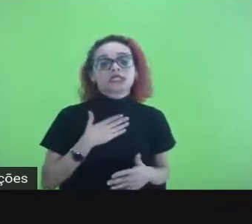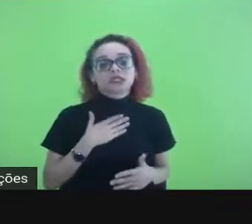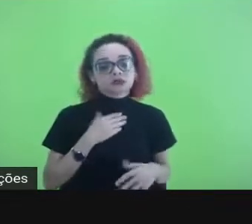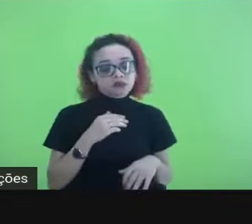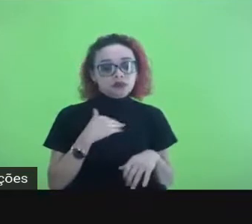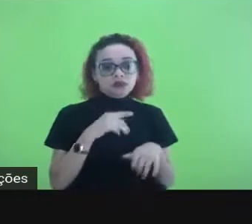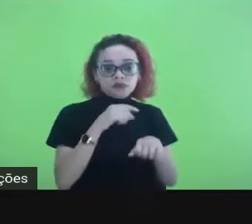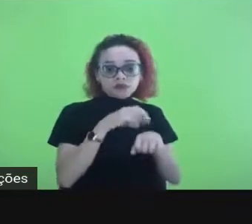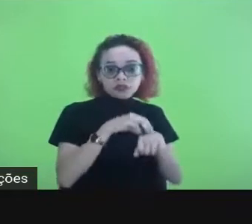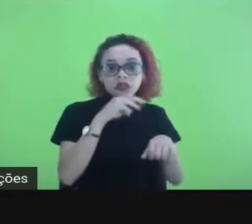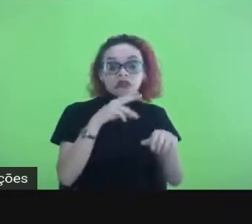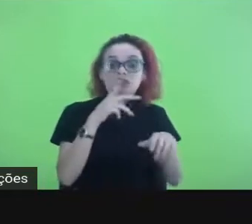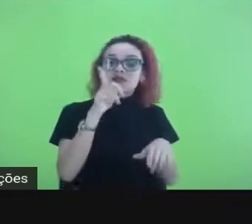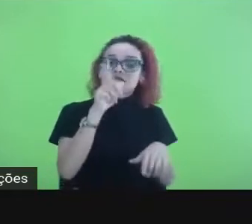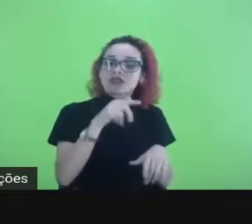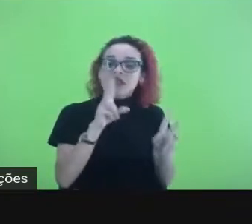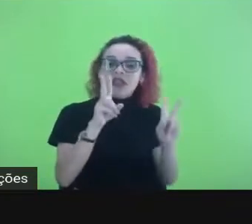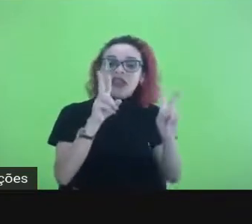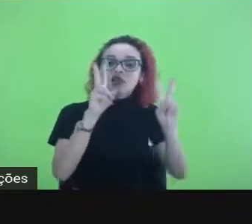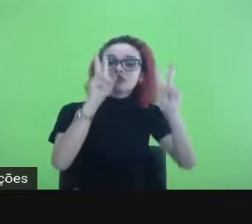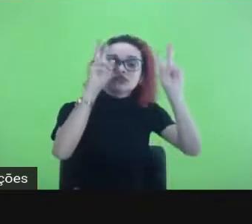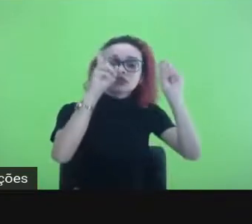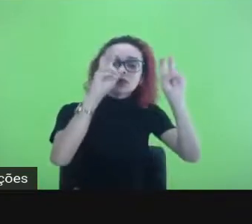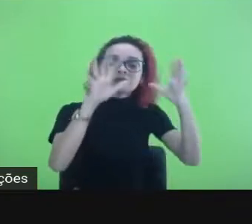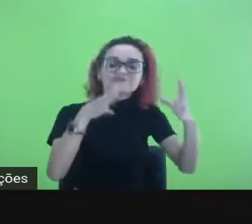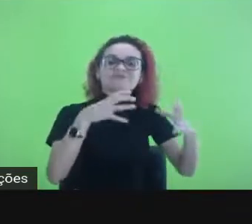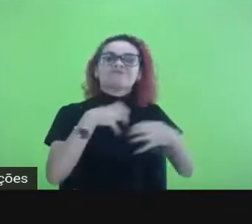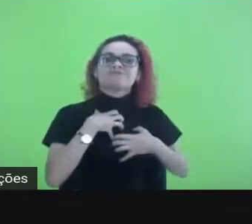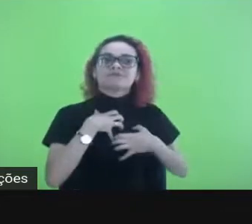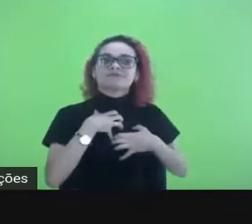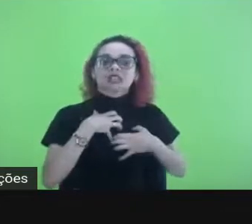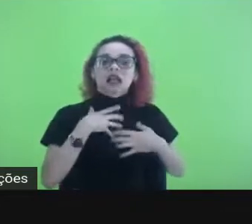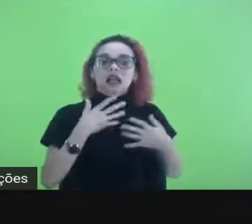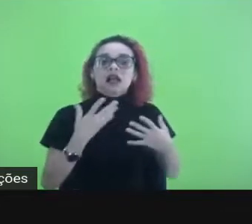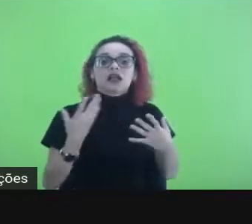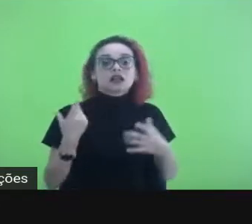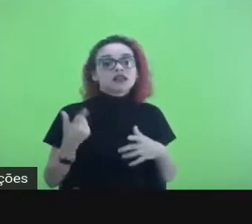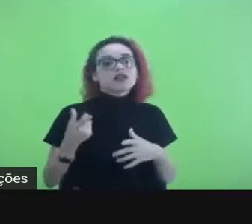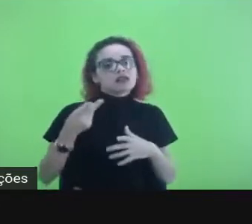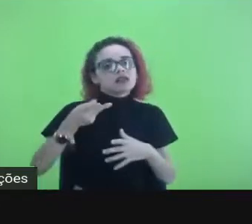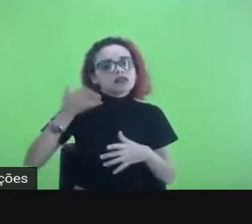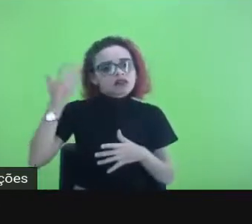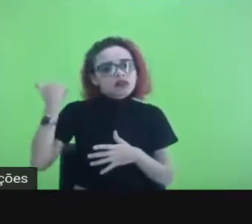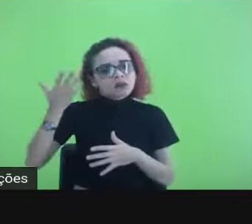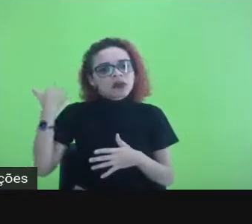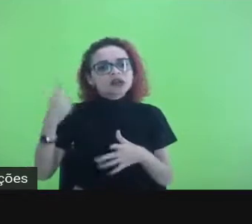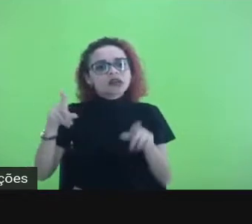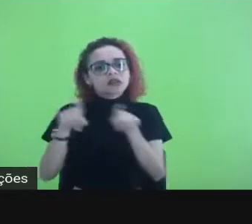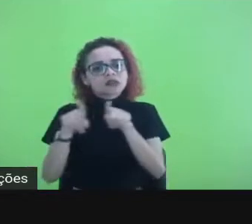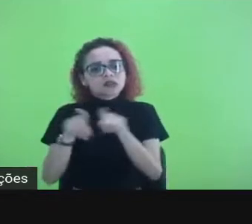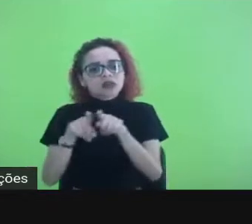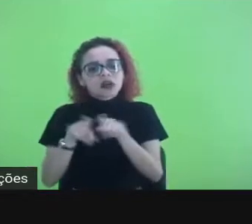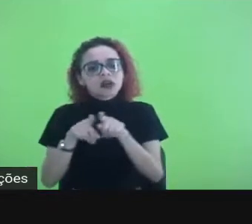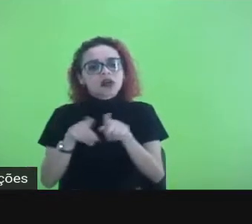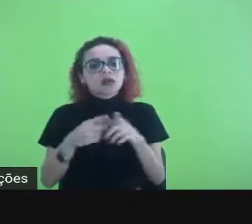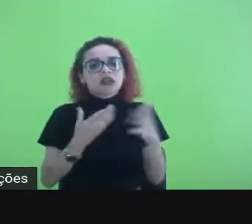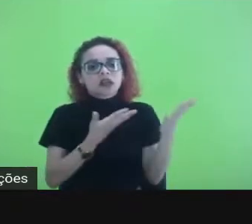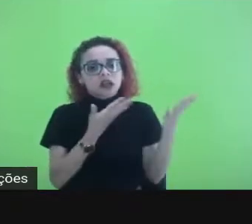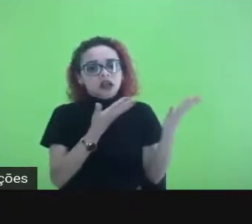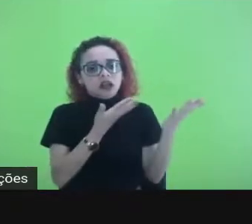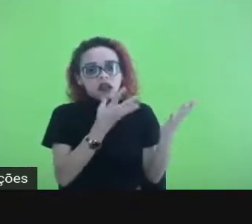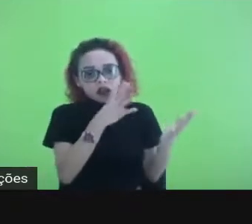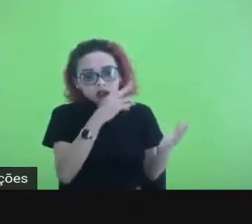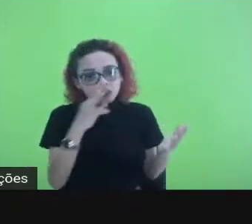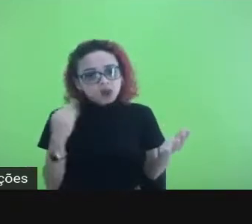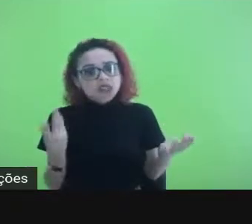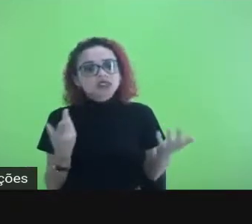sobre esse tema que me atinge muito e que me atingiu também na adolescência, né, porque eu sou uma dessas mulheres que teve que se deslocar